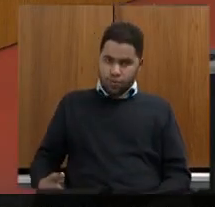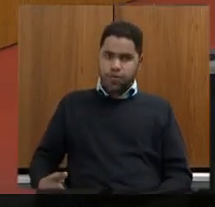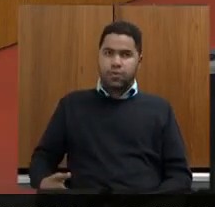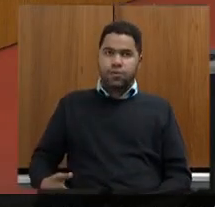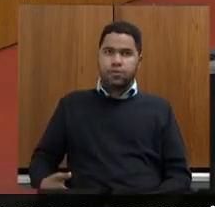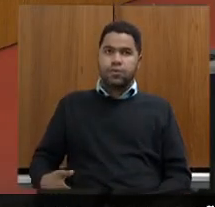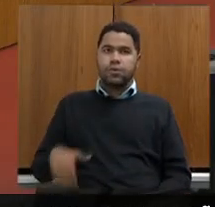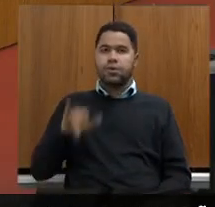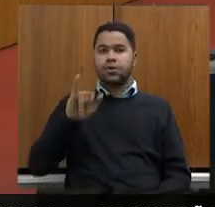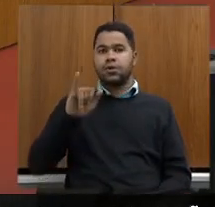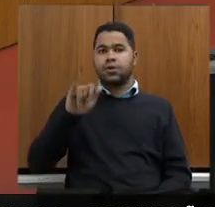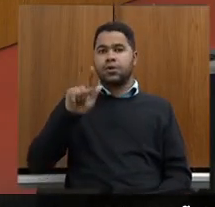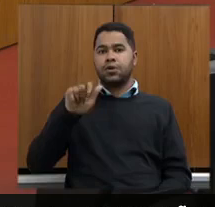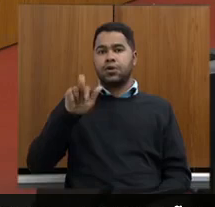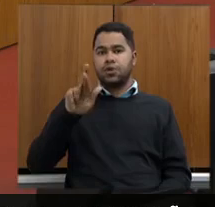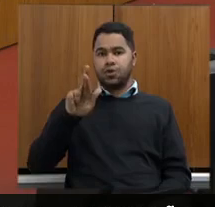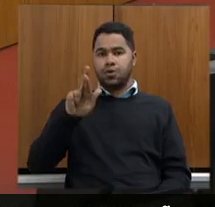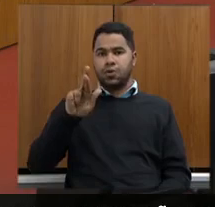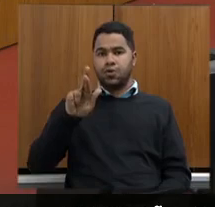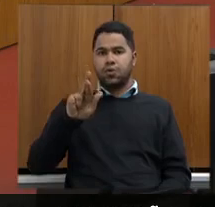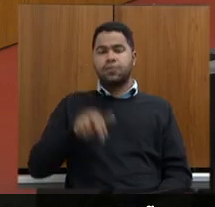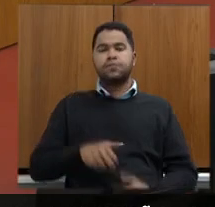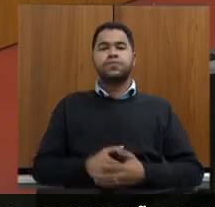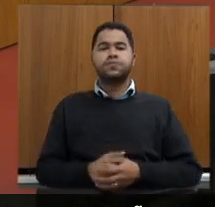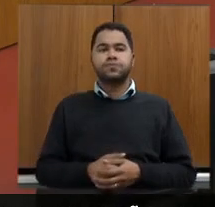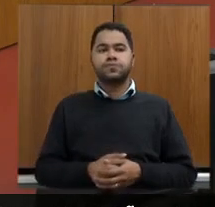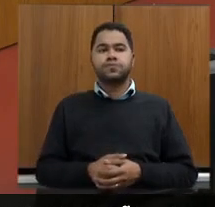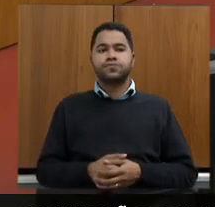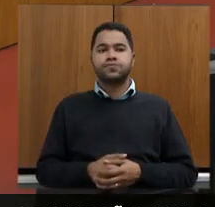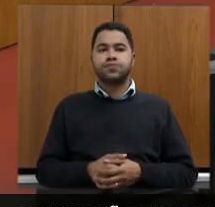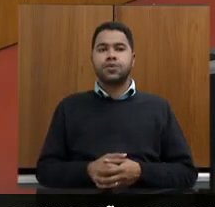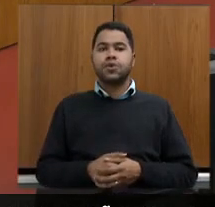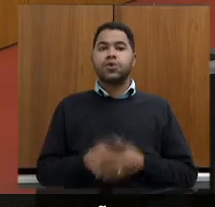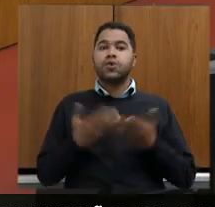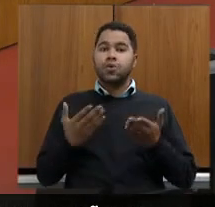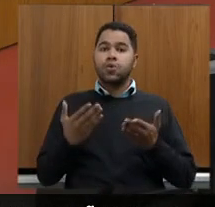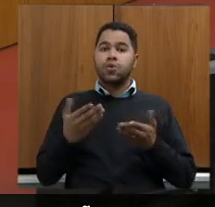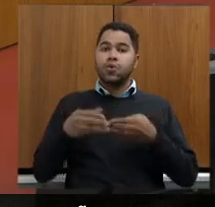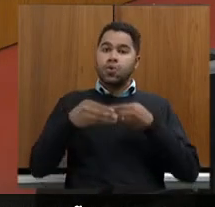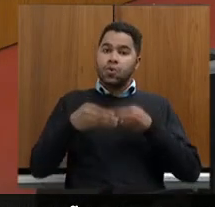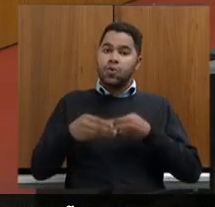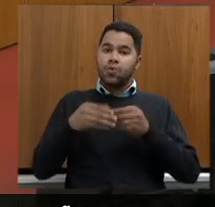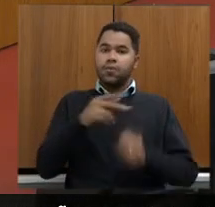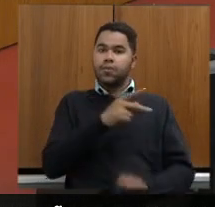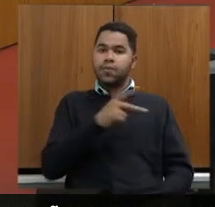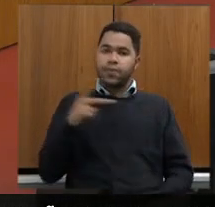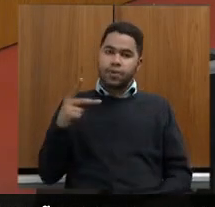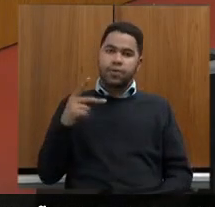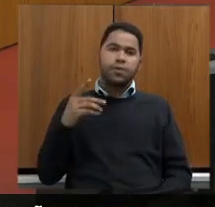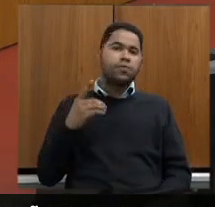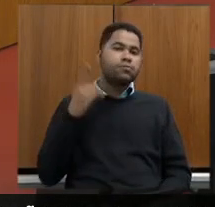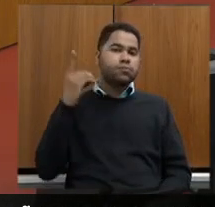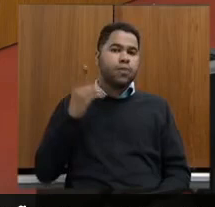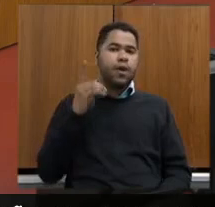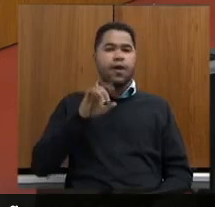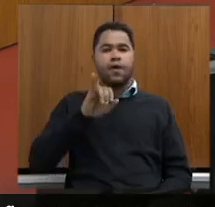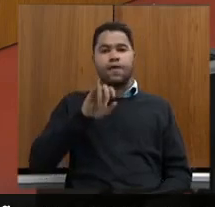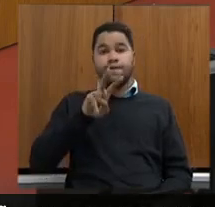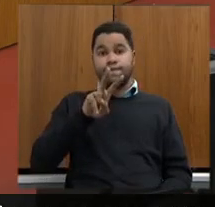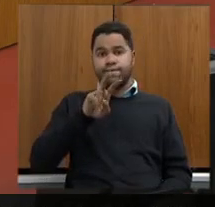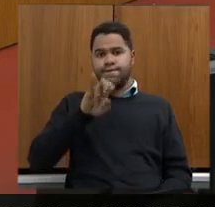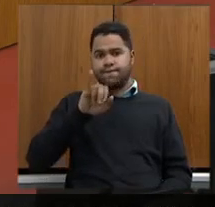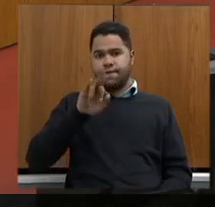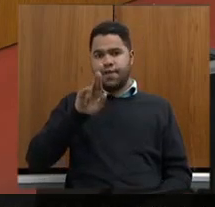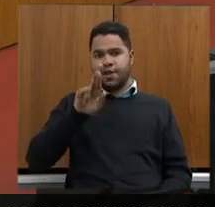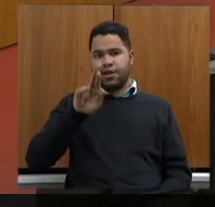e goreto quero cumprimentar que o nosso Presidente amigo Virgílio